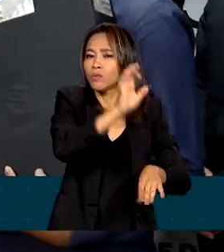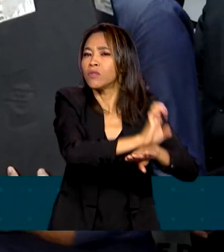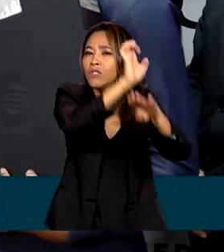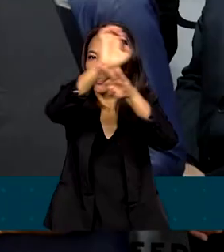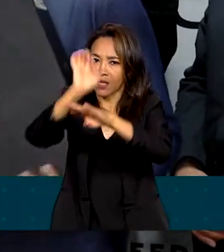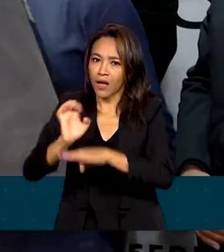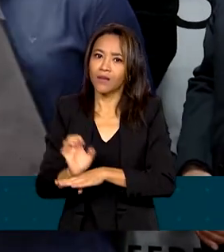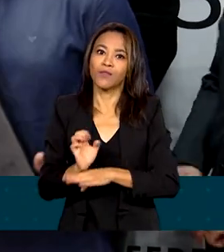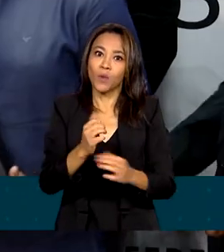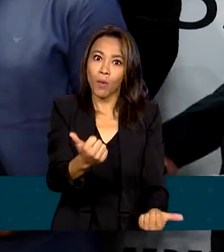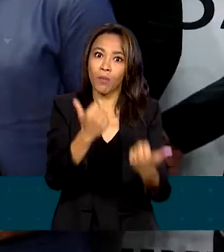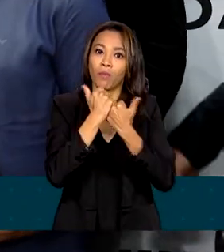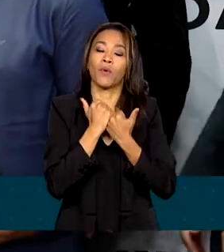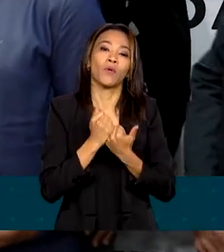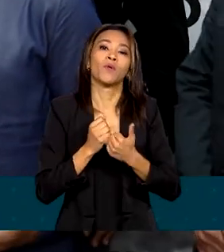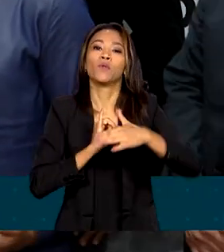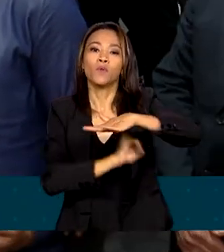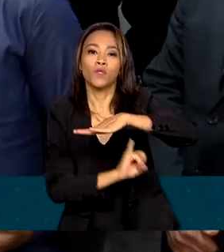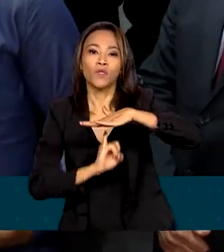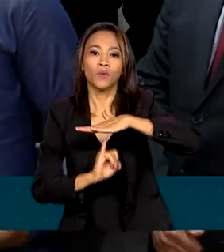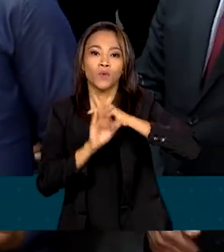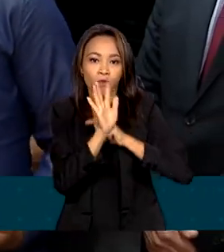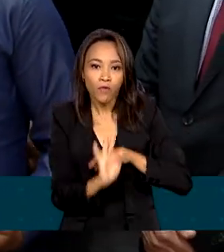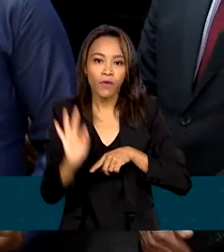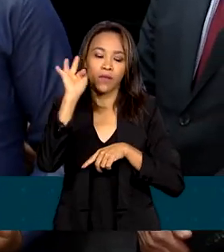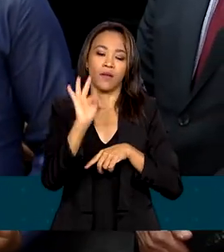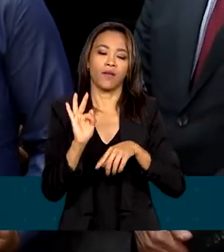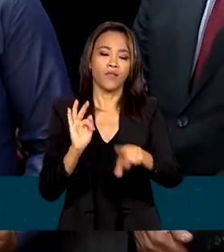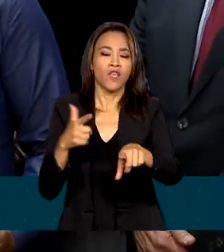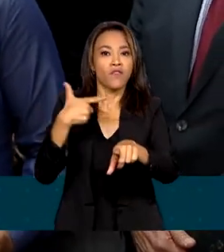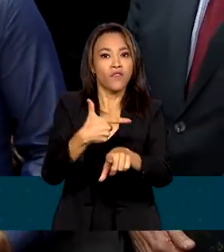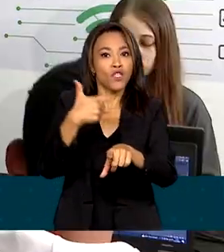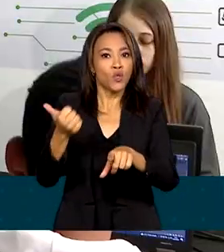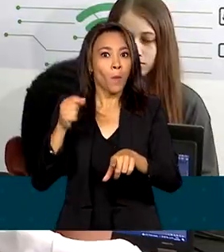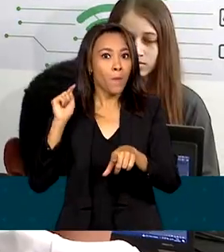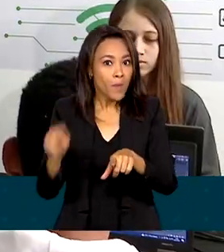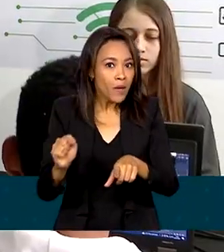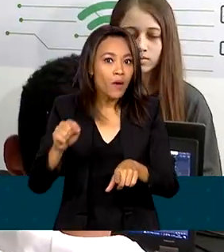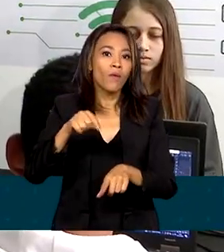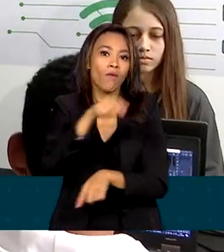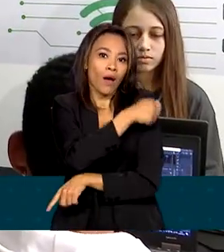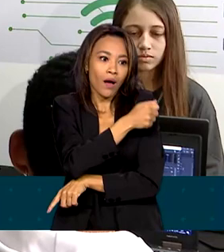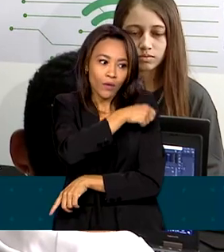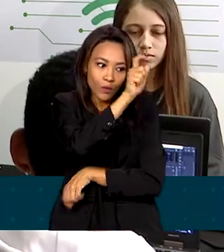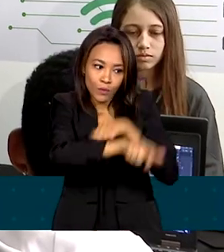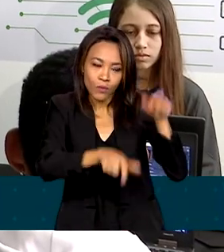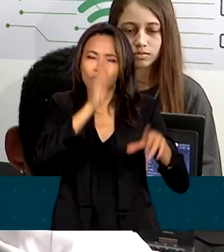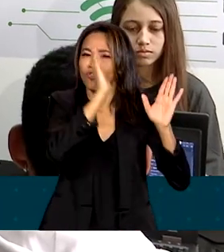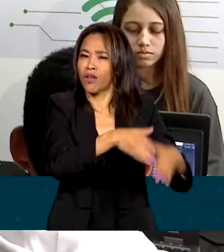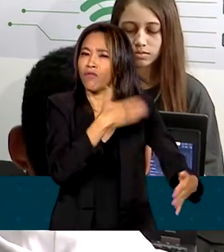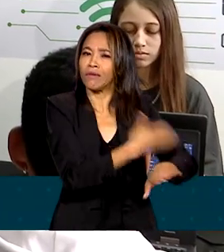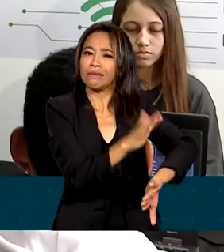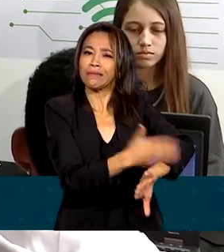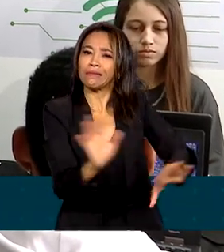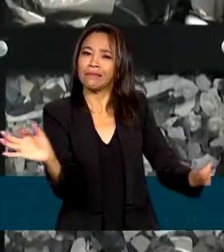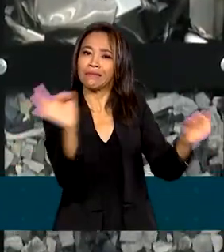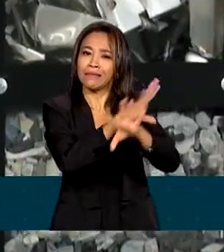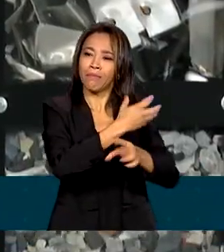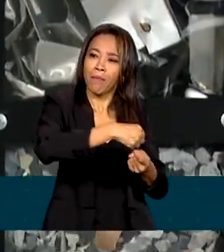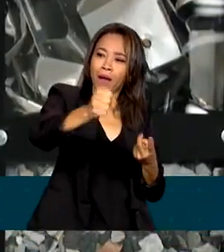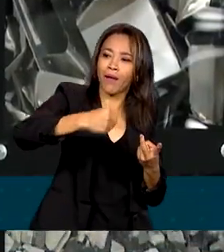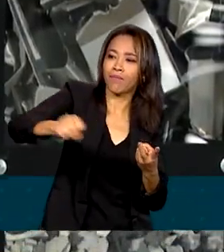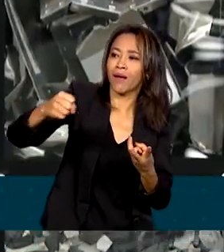federais. Desde 2006, mais de 21 mil alunos foram capacitados para o mercado de trabalho